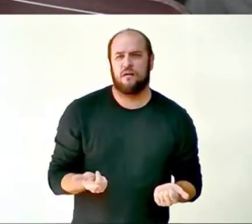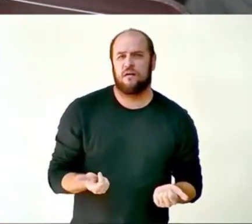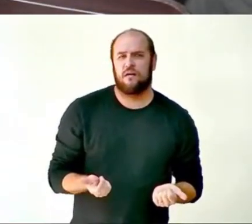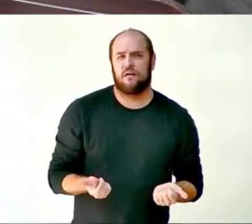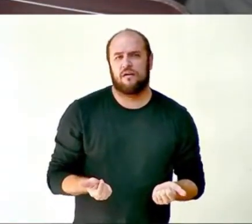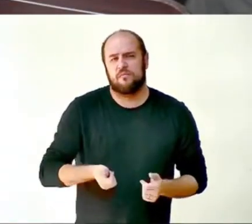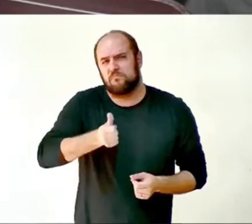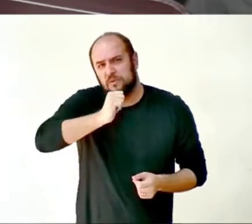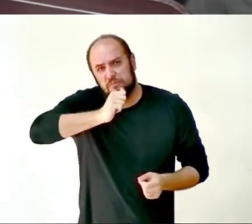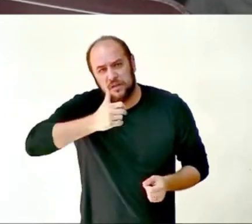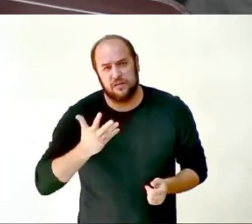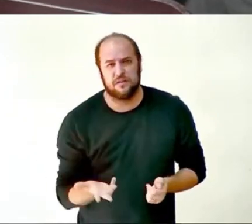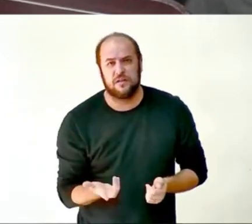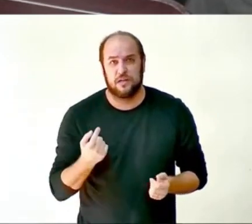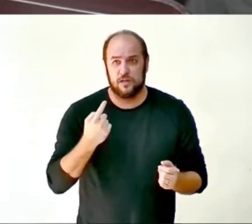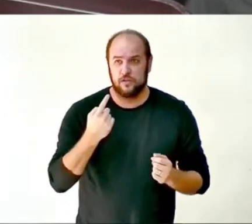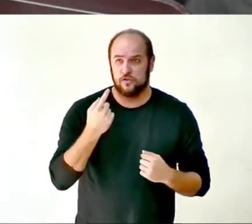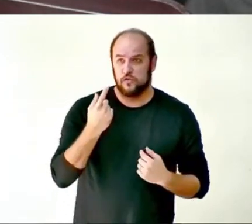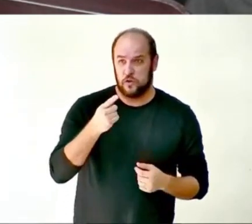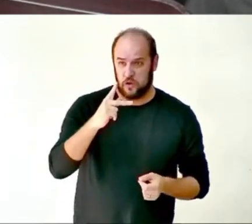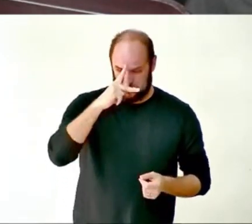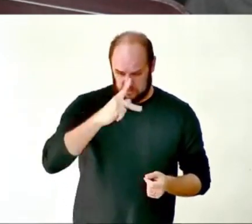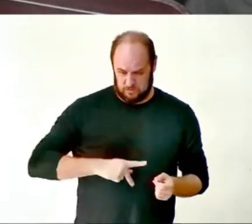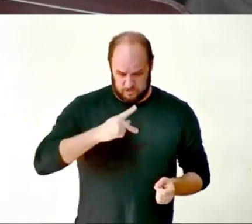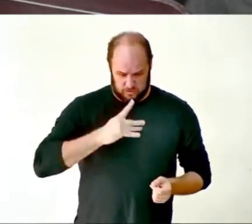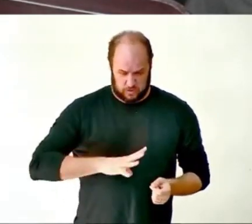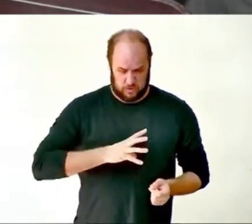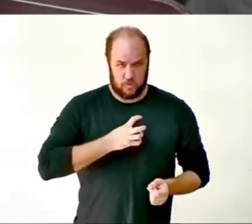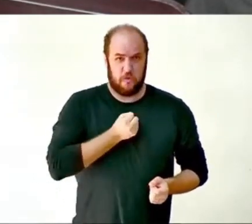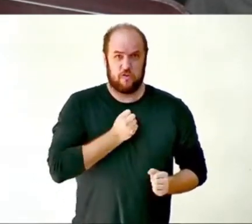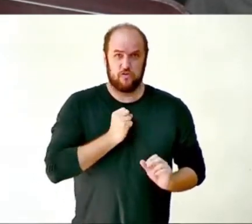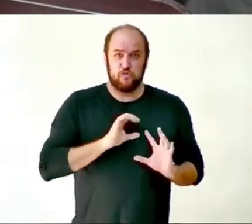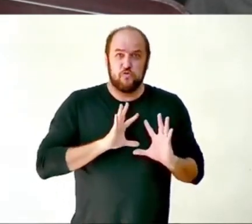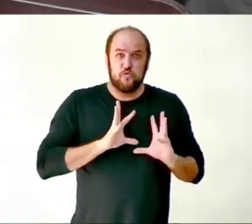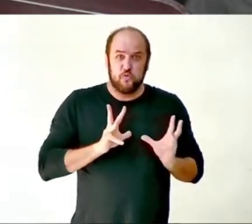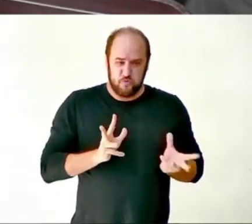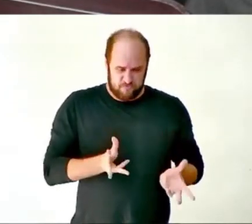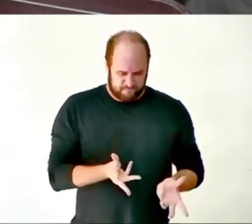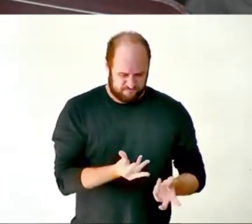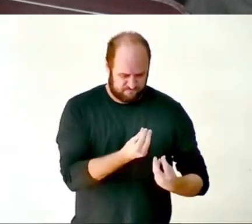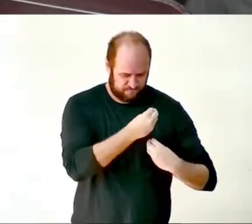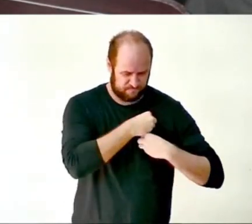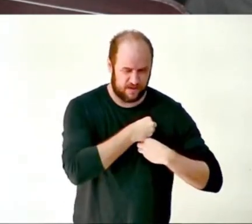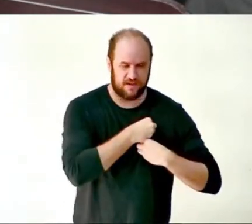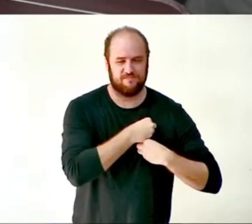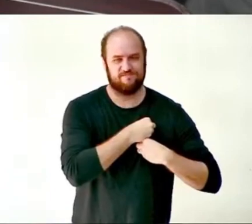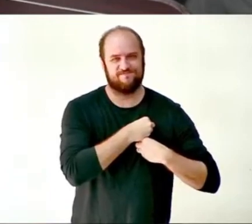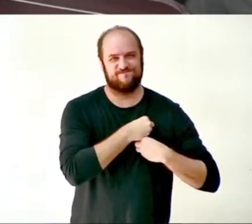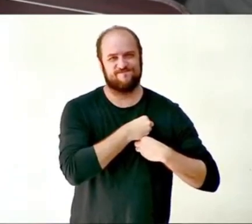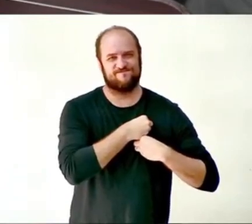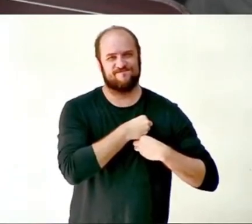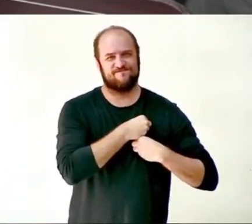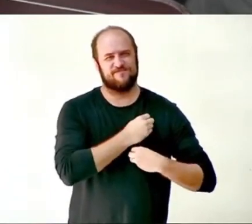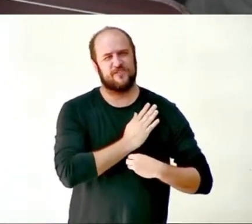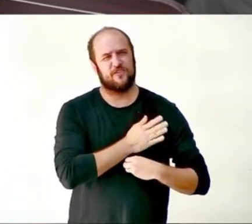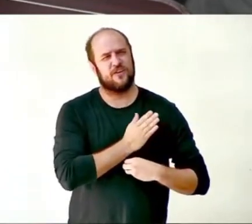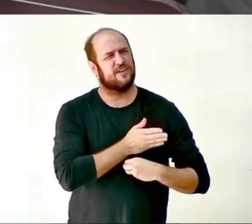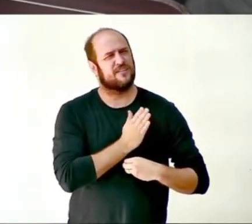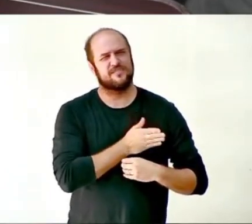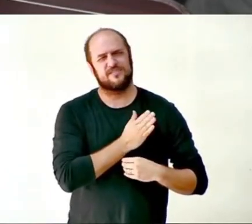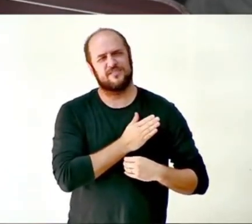borracherias? Onde estão os ódios, os egoísmos? Todinhos guardados no coração e